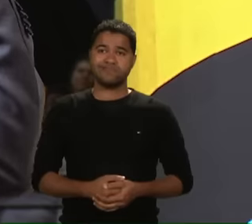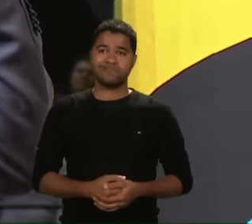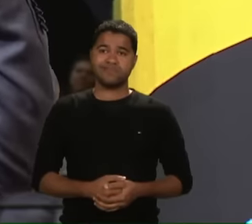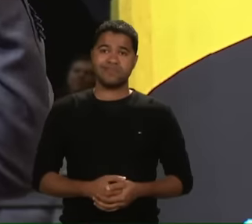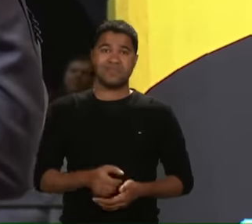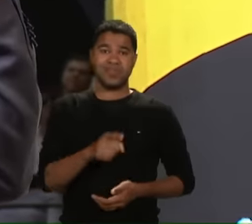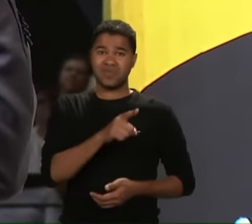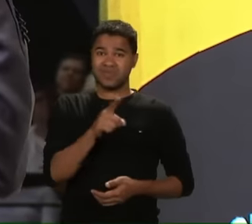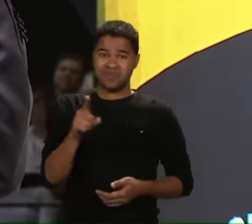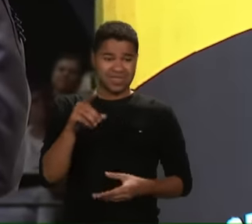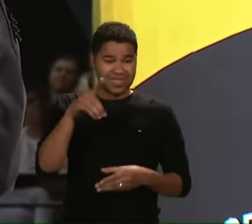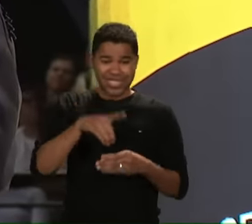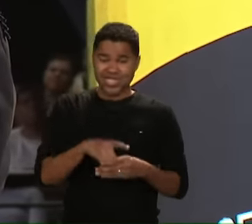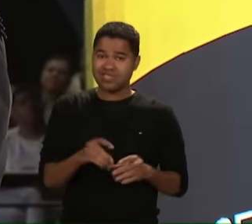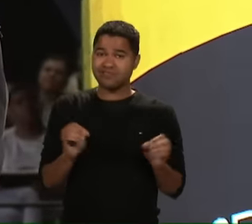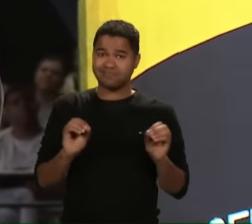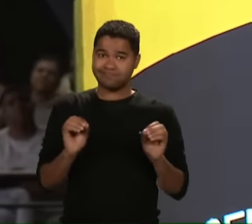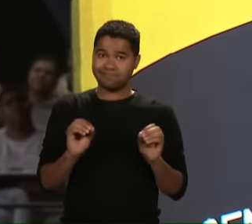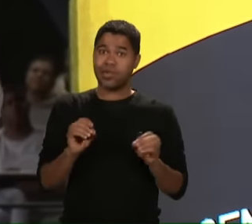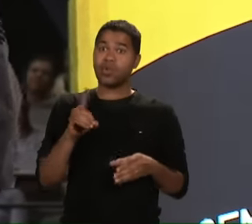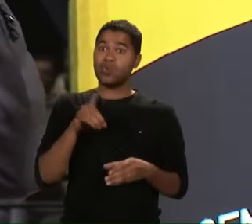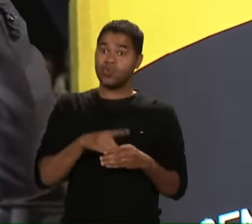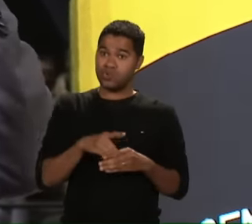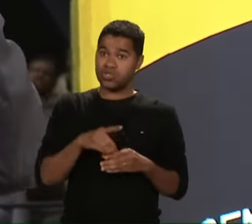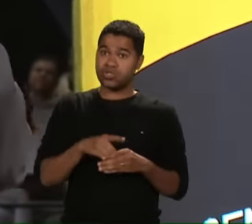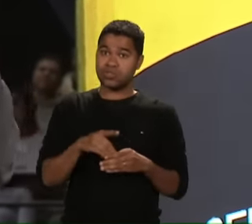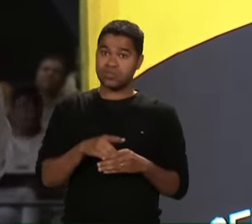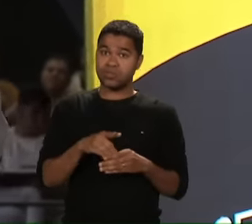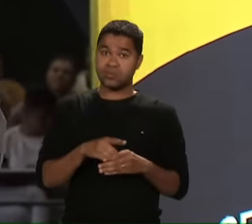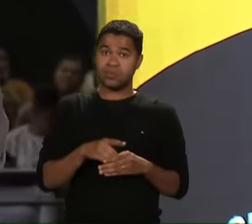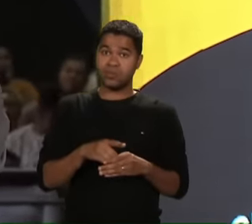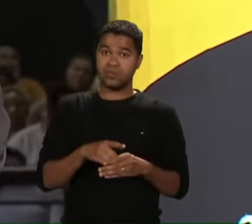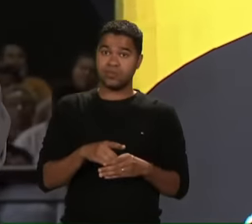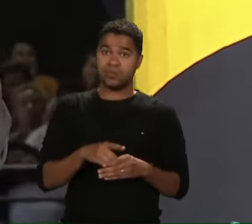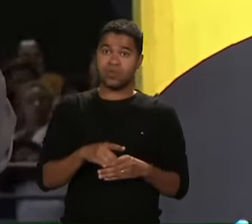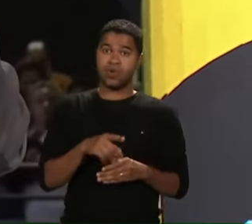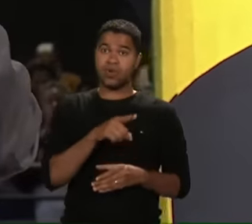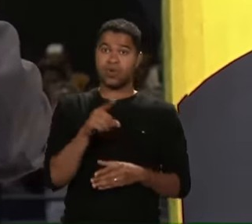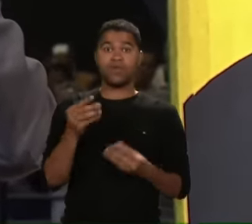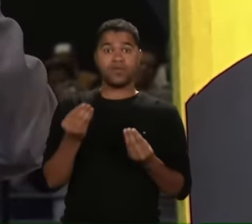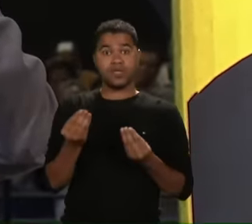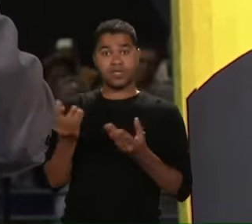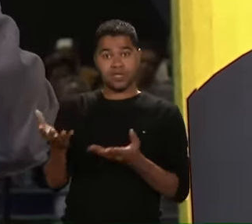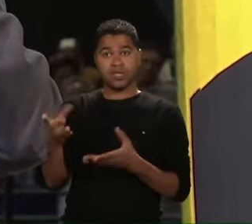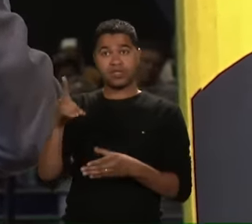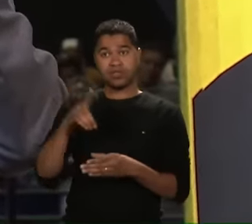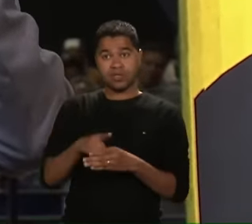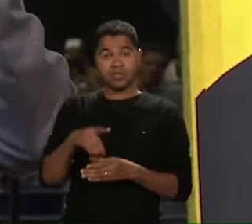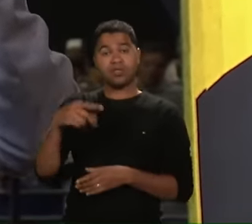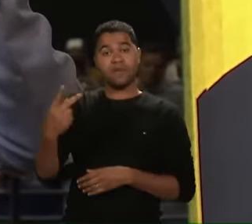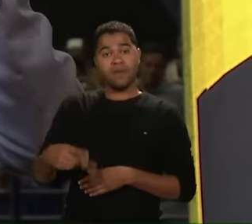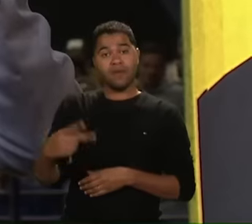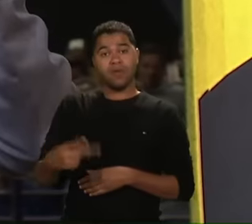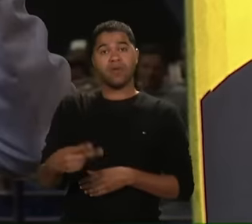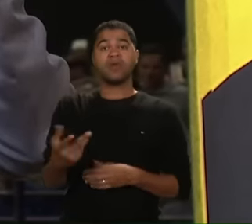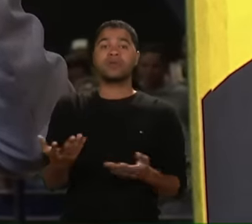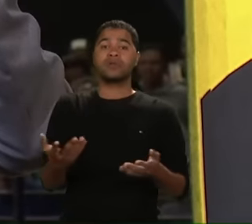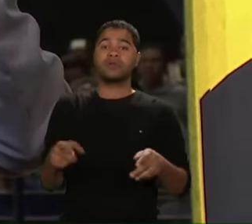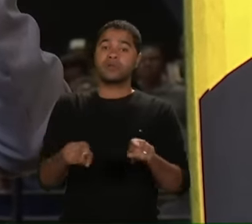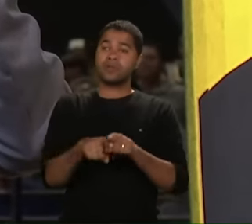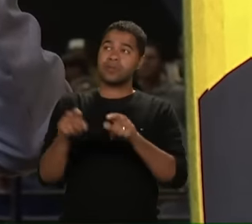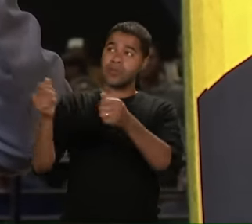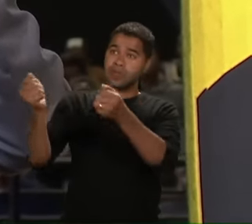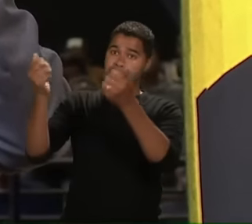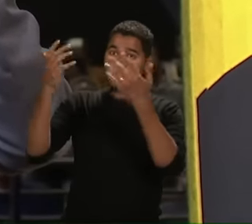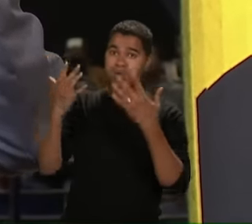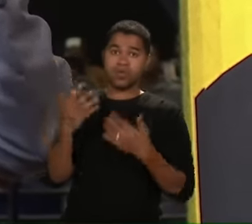se você não é nem dizimista, porque o dízimo é assim, ninguém fica sem dar o dízimo. Ou você entrega o dízimo na casa do Senhor e tem a